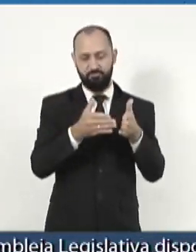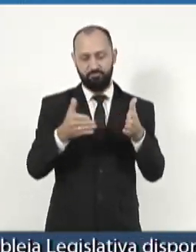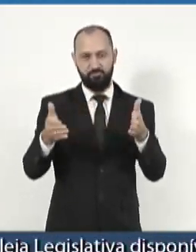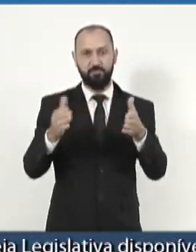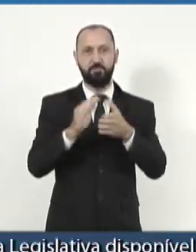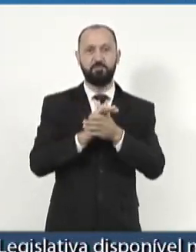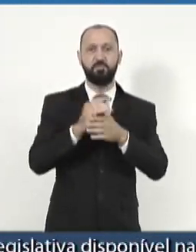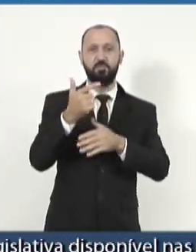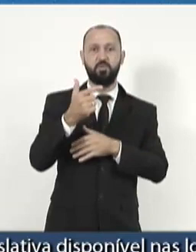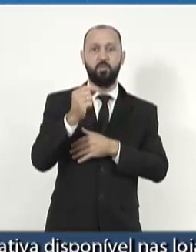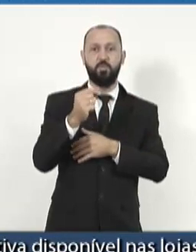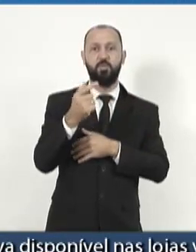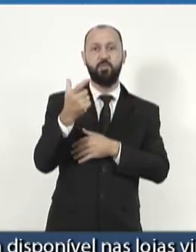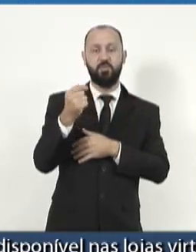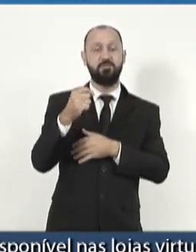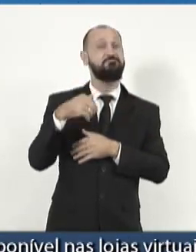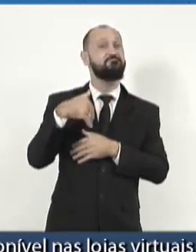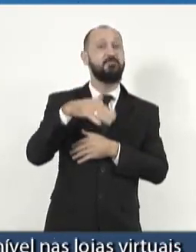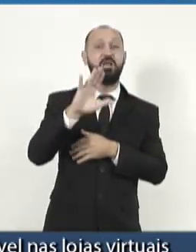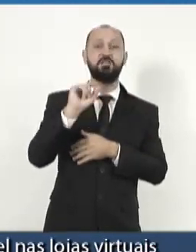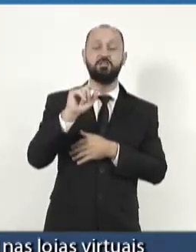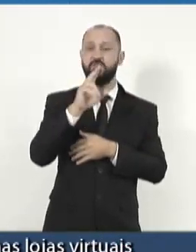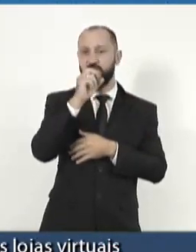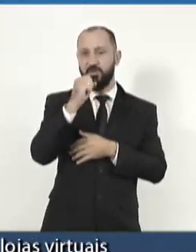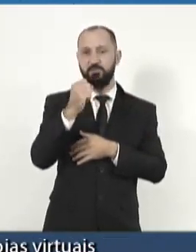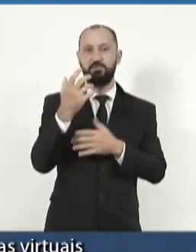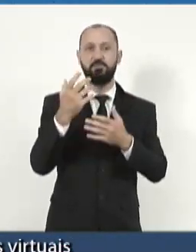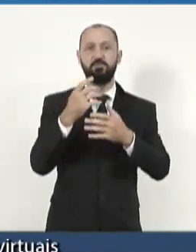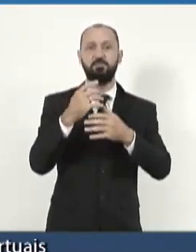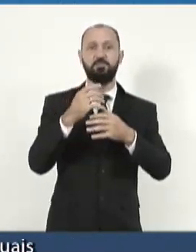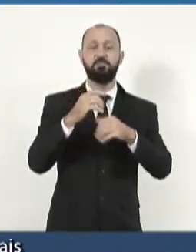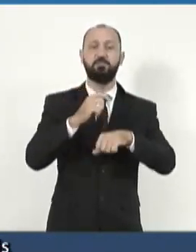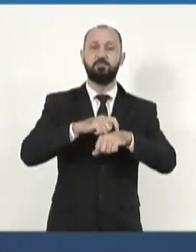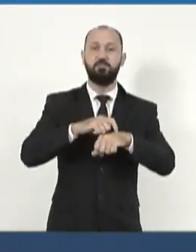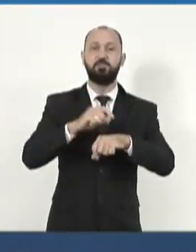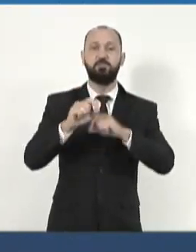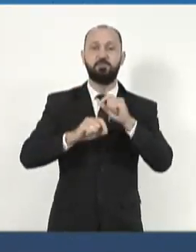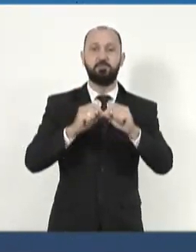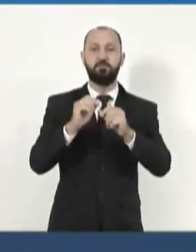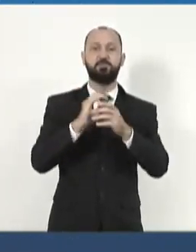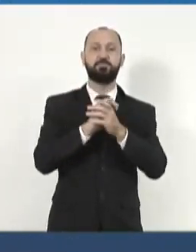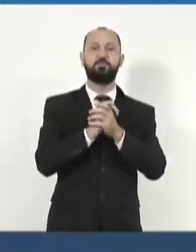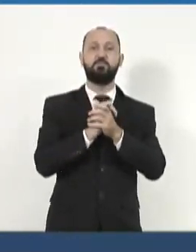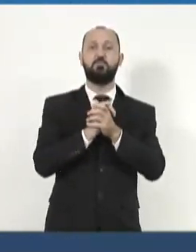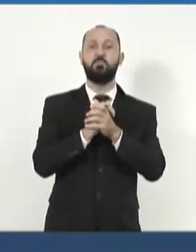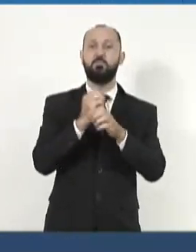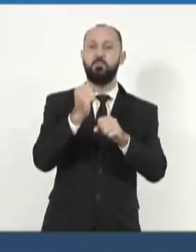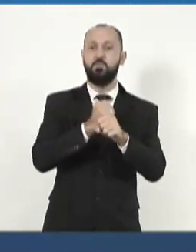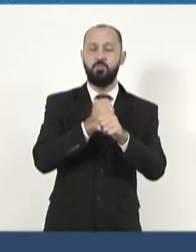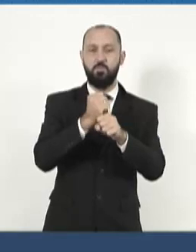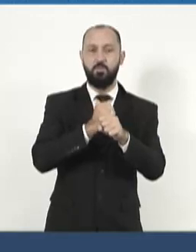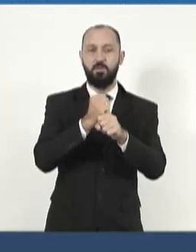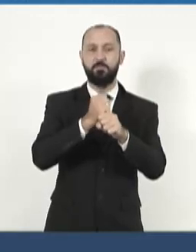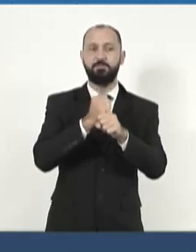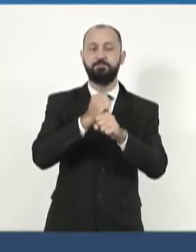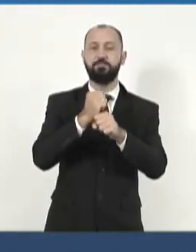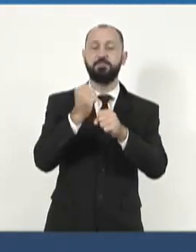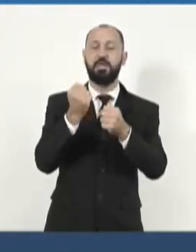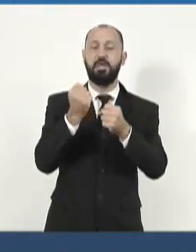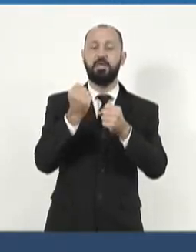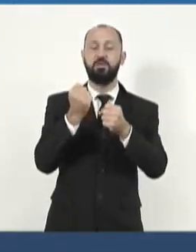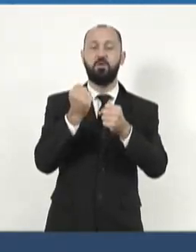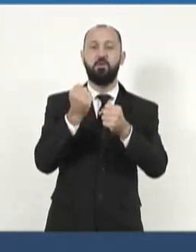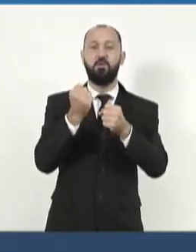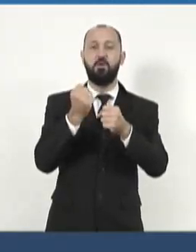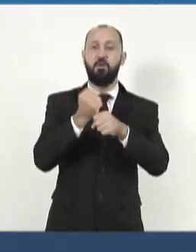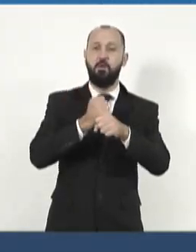5,25% para 6%, né, por servidor. O governo disse que não teria condições de fazer isso. A